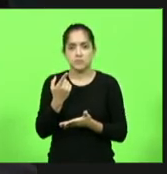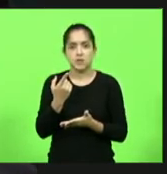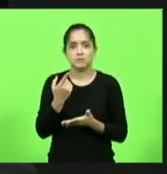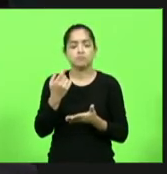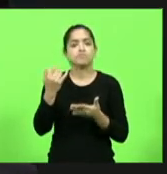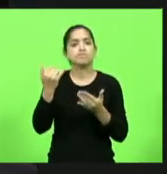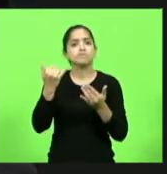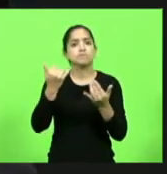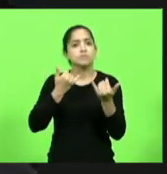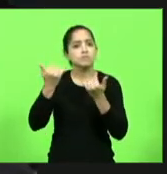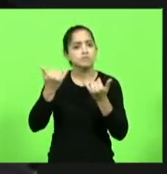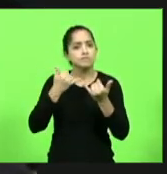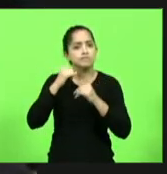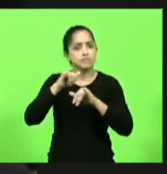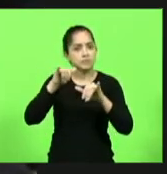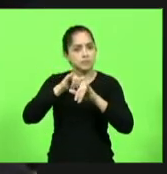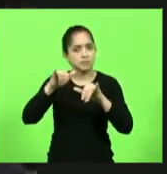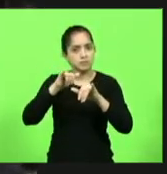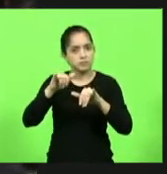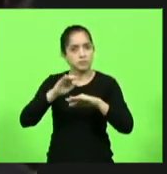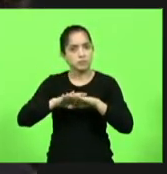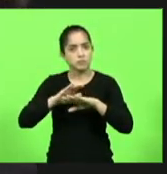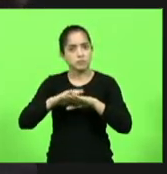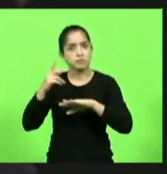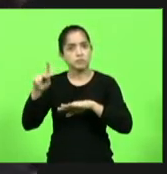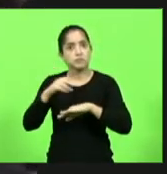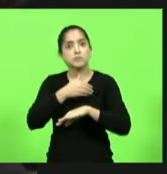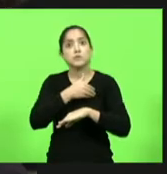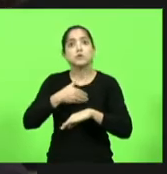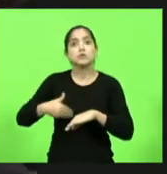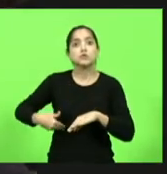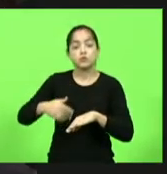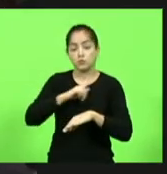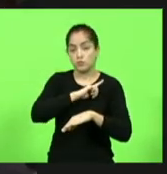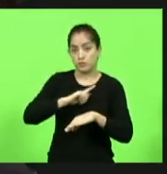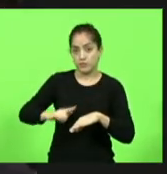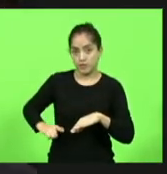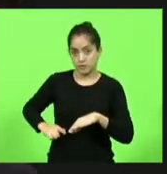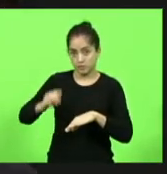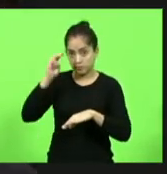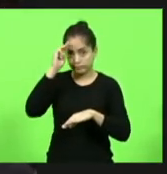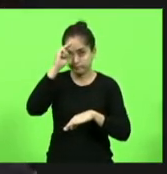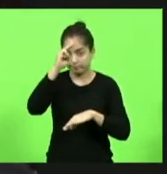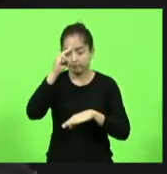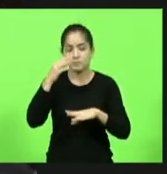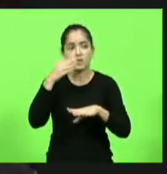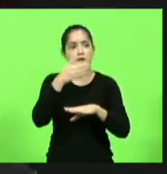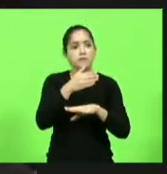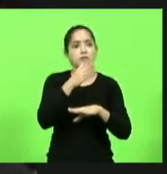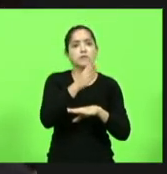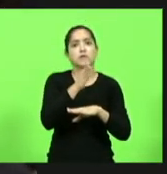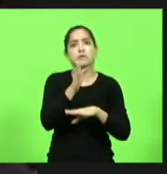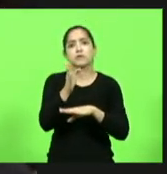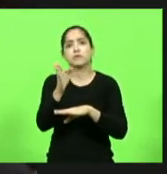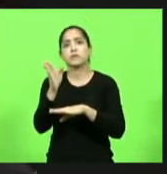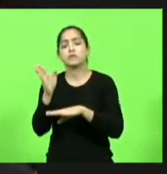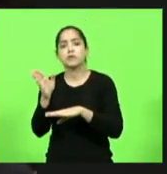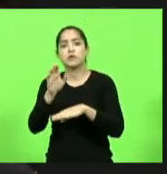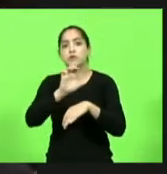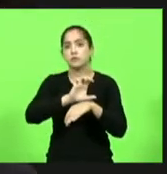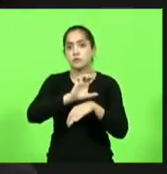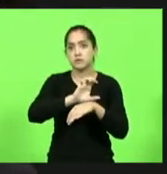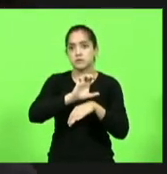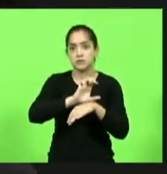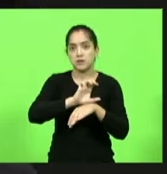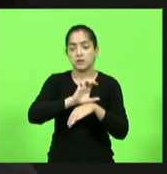do governador Carlos Moisés em relação a rodovias. O governador fez um tour pelo estado depois